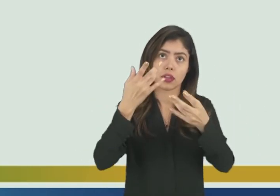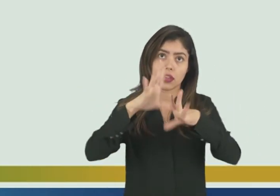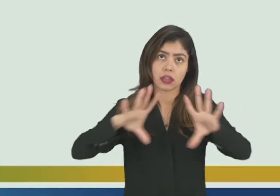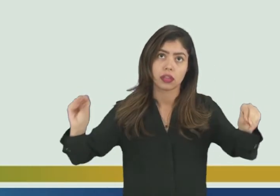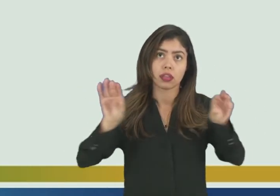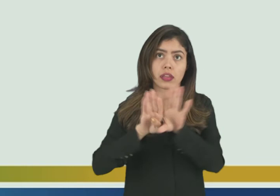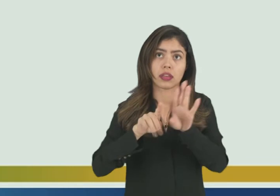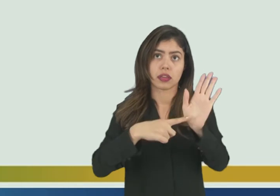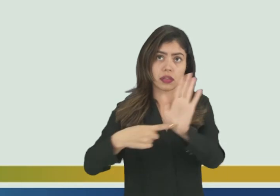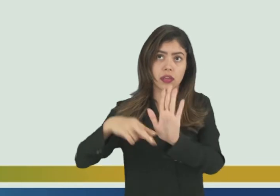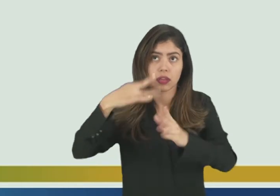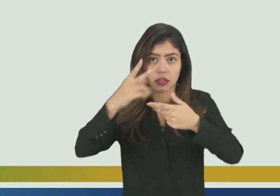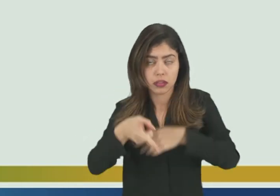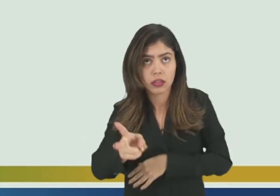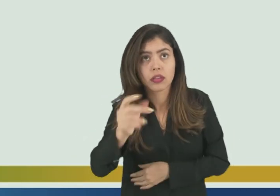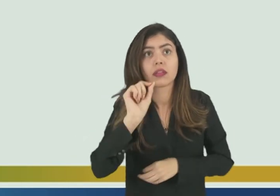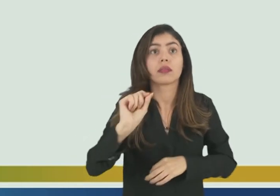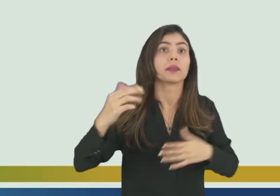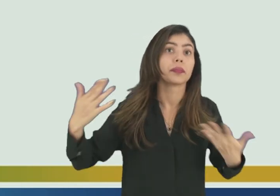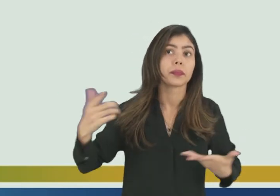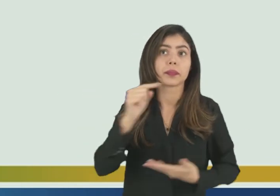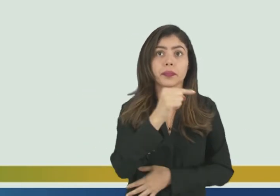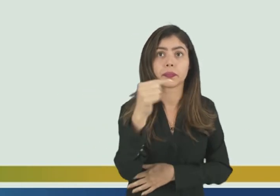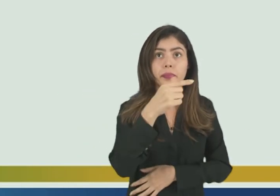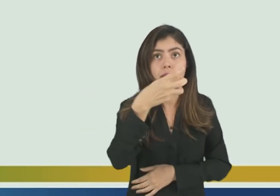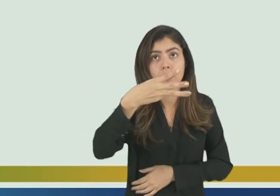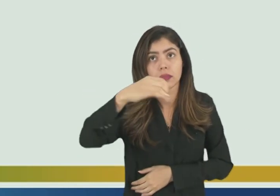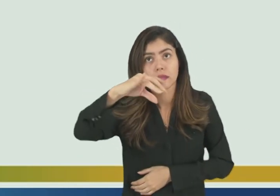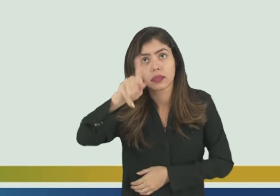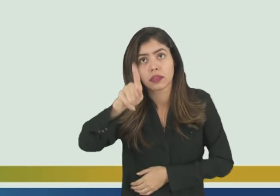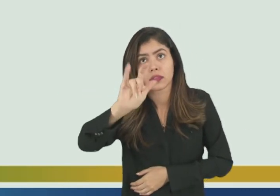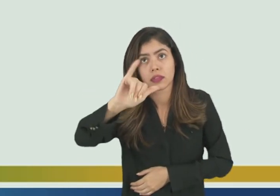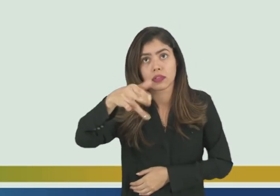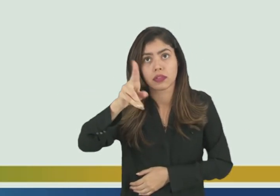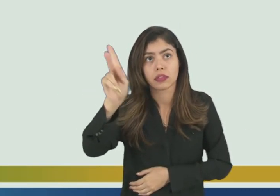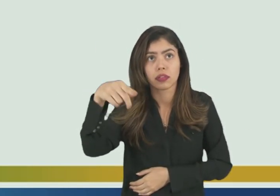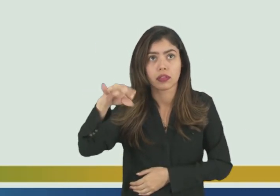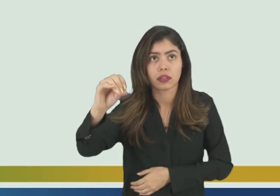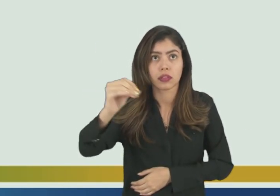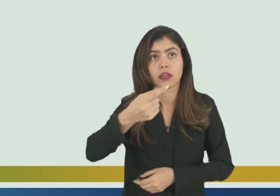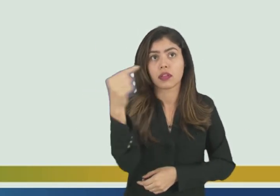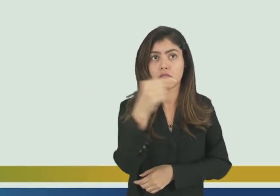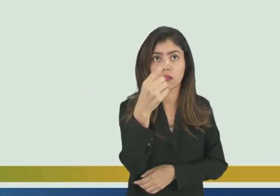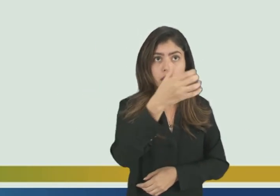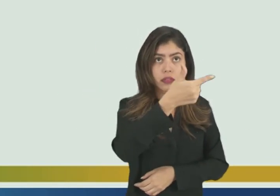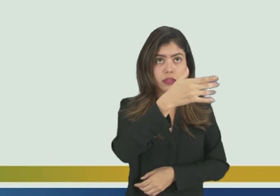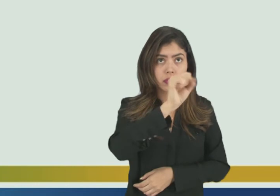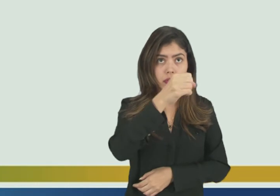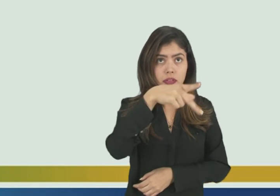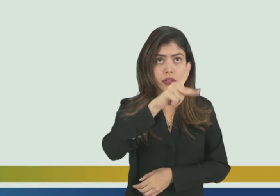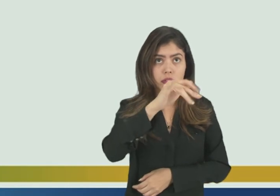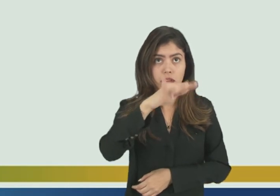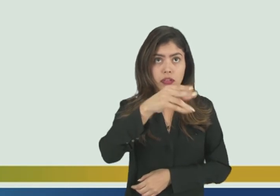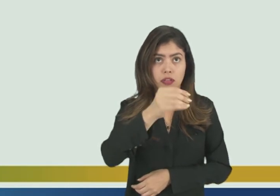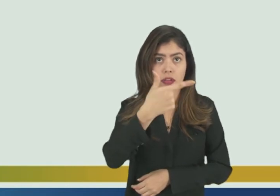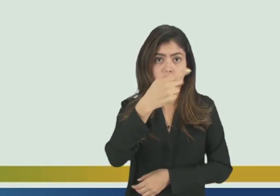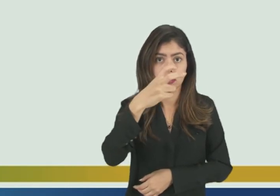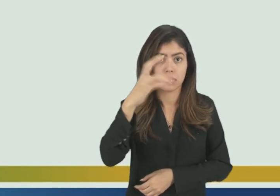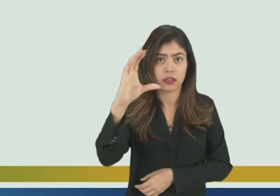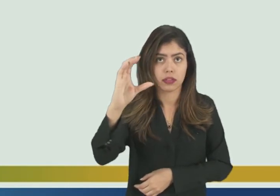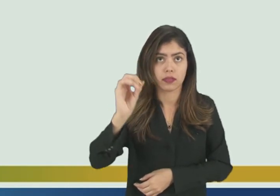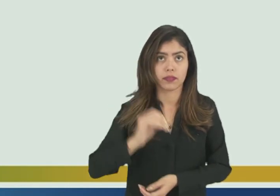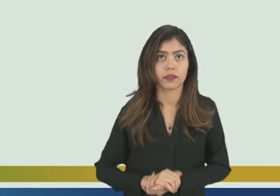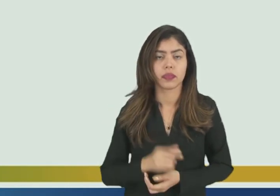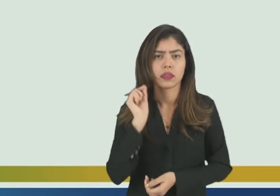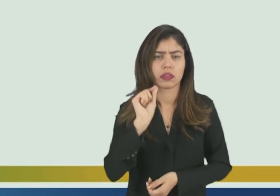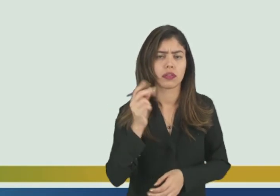e da água valem, respectivamente, menos 395, menos 286, isso a 25 graus. O que